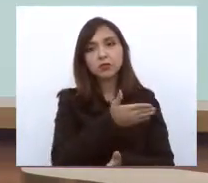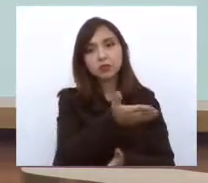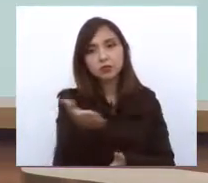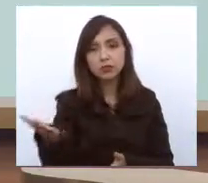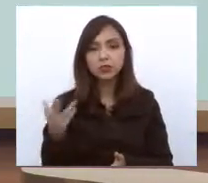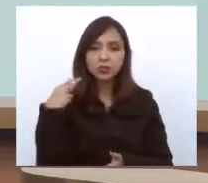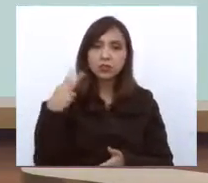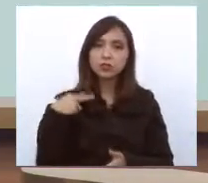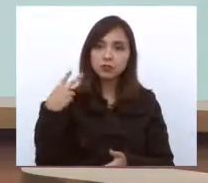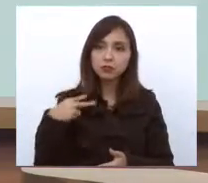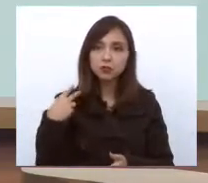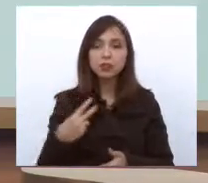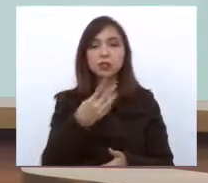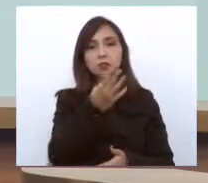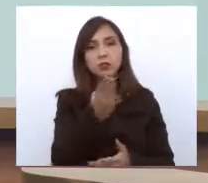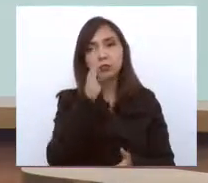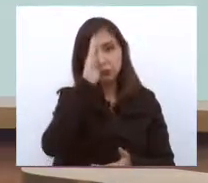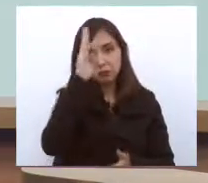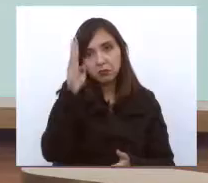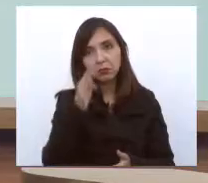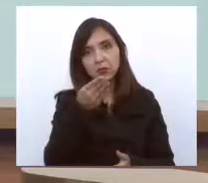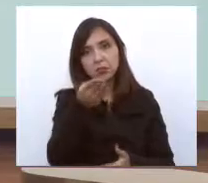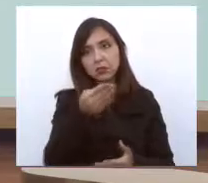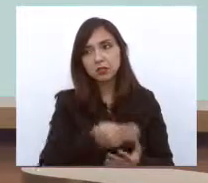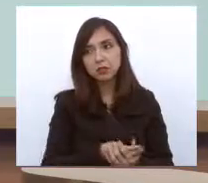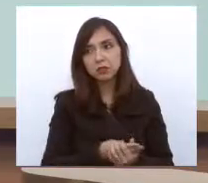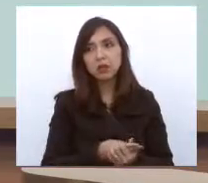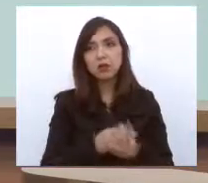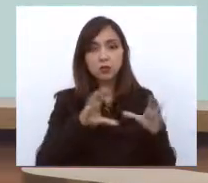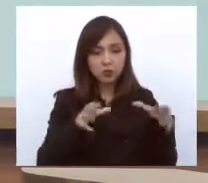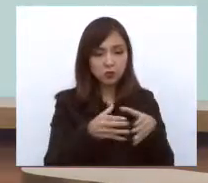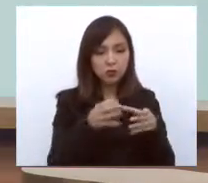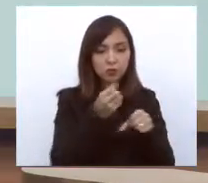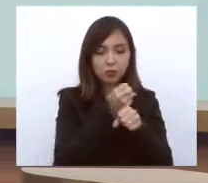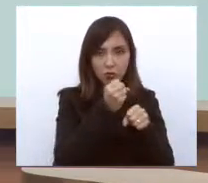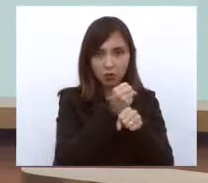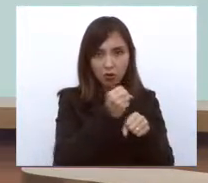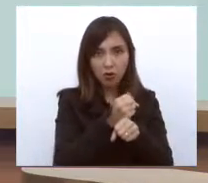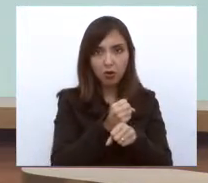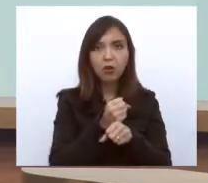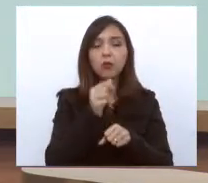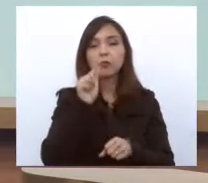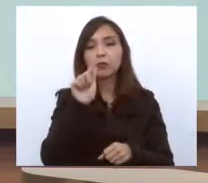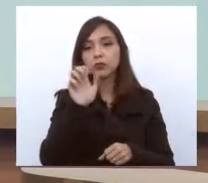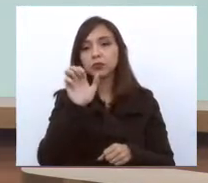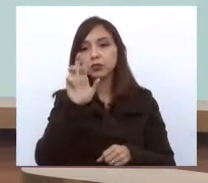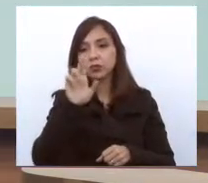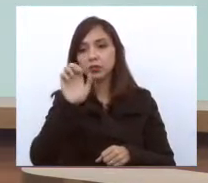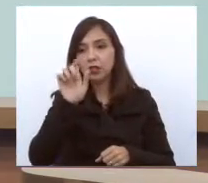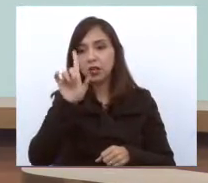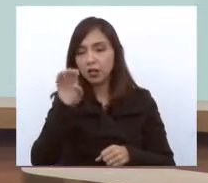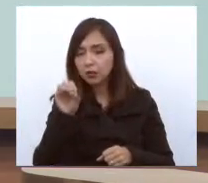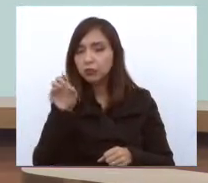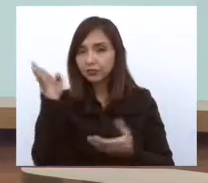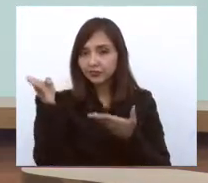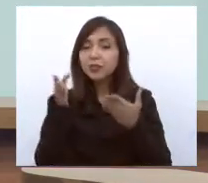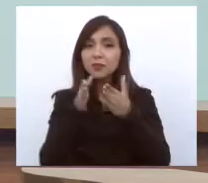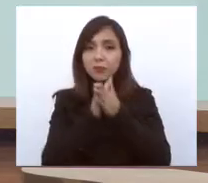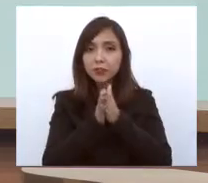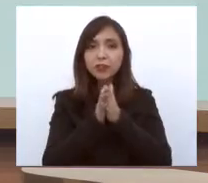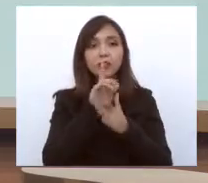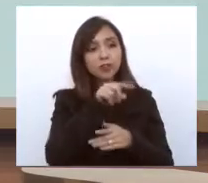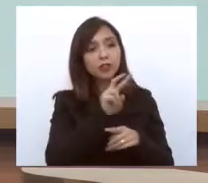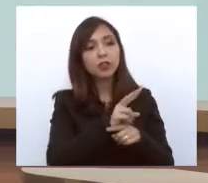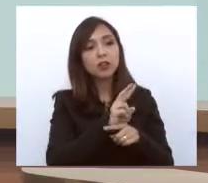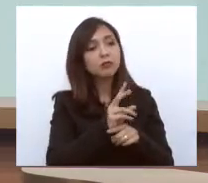nobres vereadores, principalmente da Comissão de Obras do vereador Geraldo Celestino, para que nós podemos fazer uma diligência